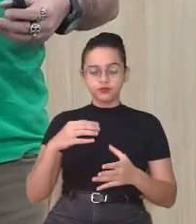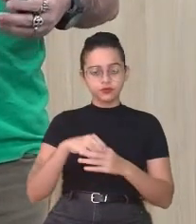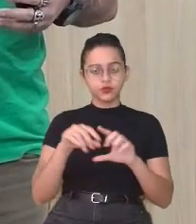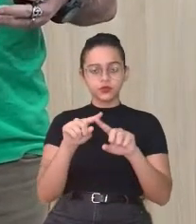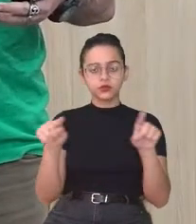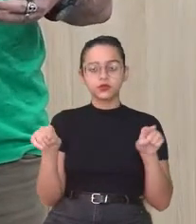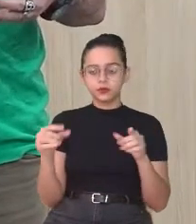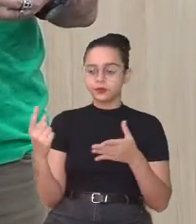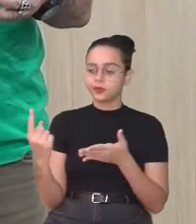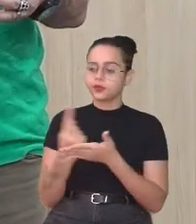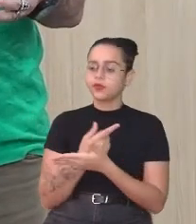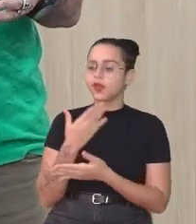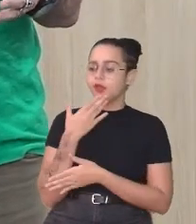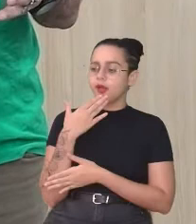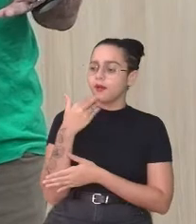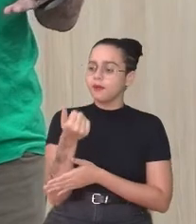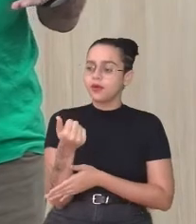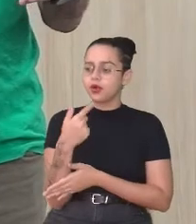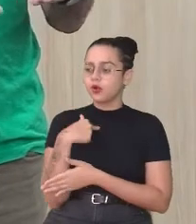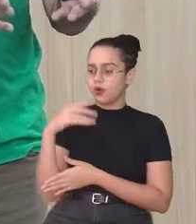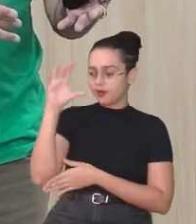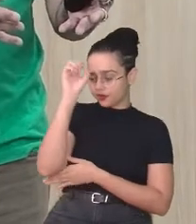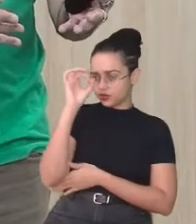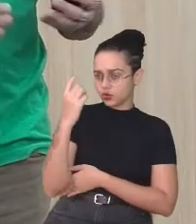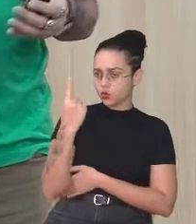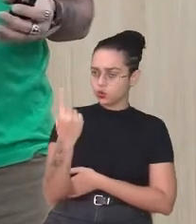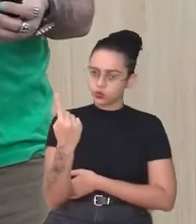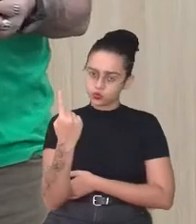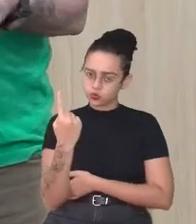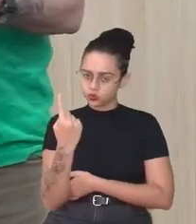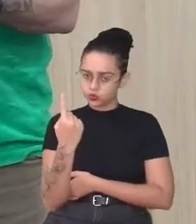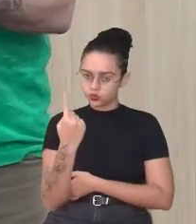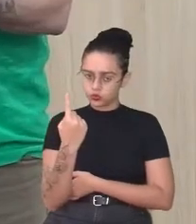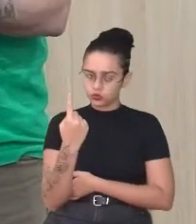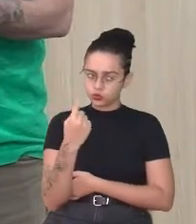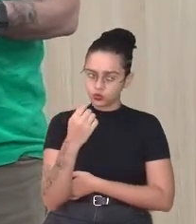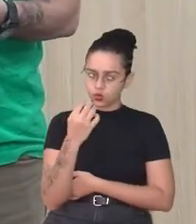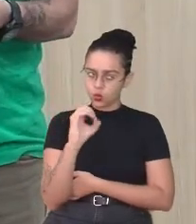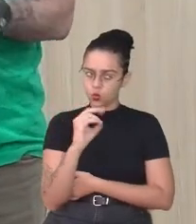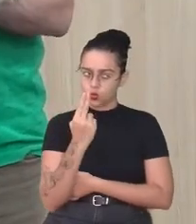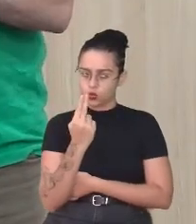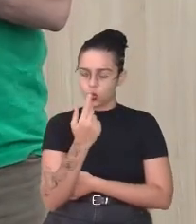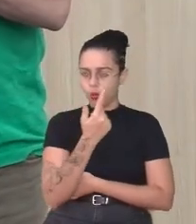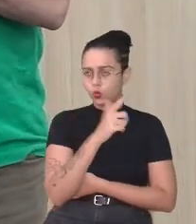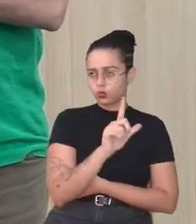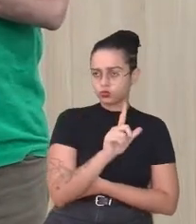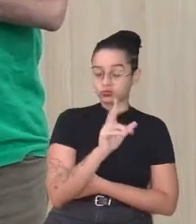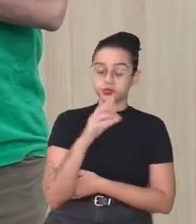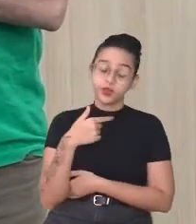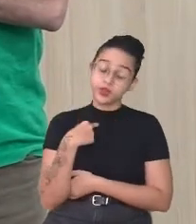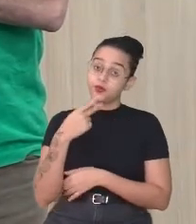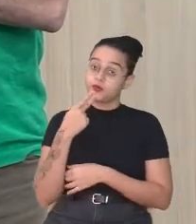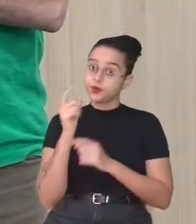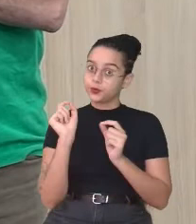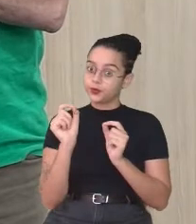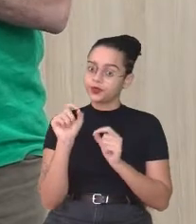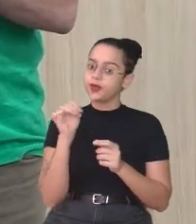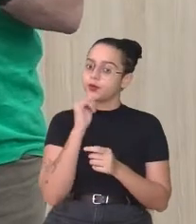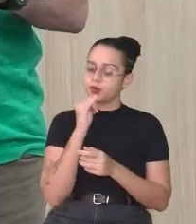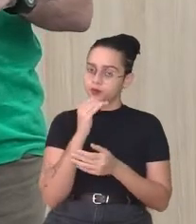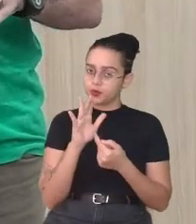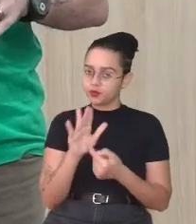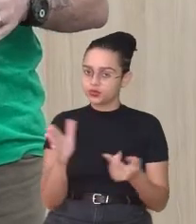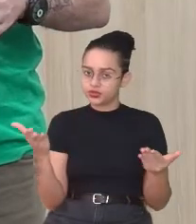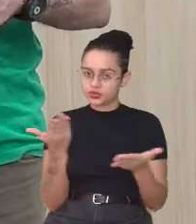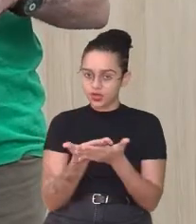me perguntam, professor, é melhor eu aprender só um? É melhor aprender só o outro? Eu diria que esse exemplo que eu trouxe na aula de hoje